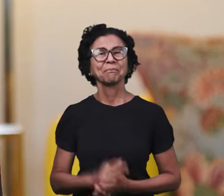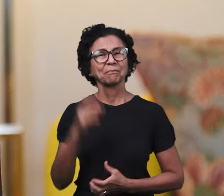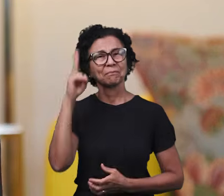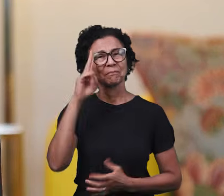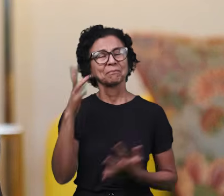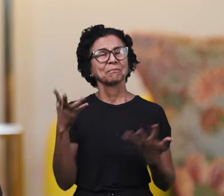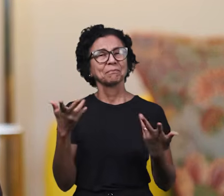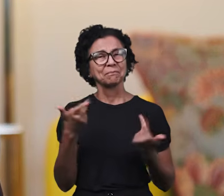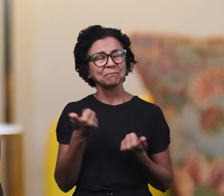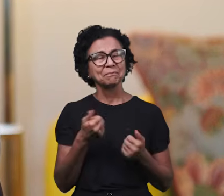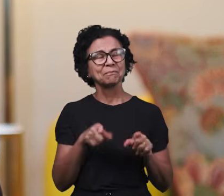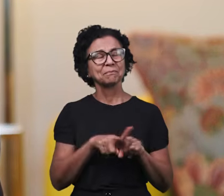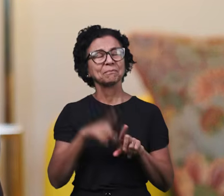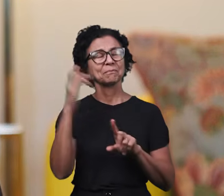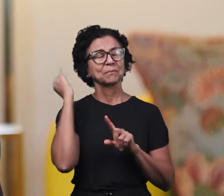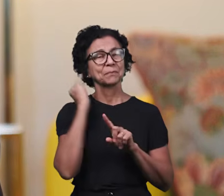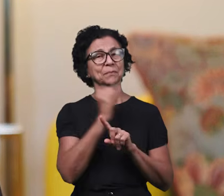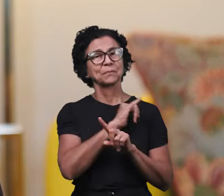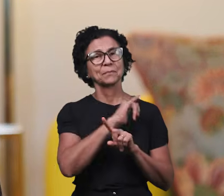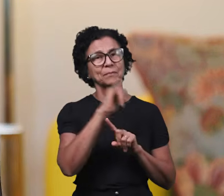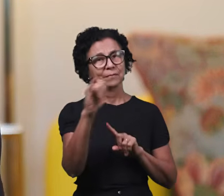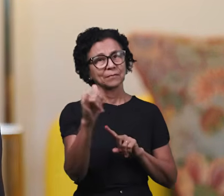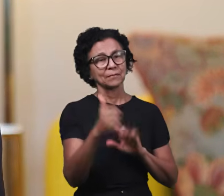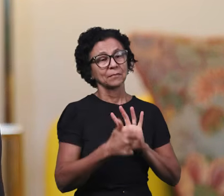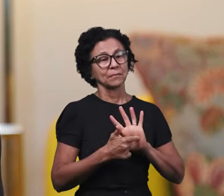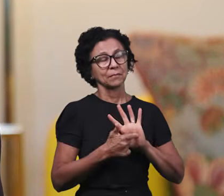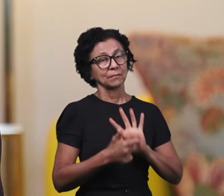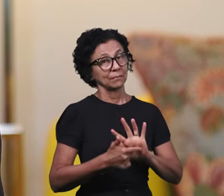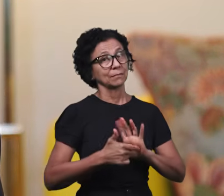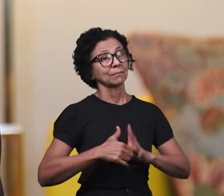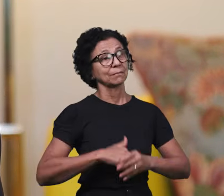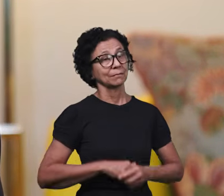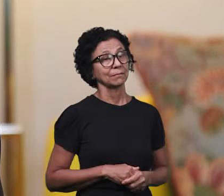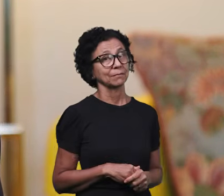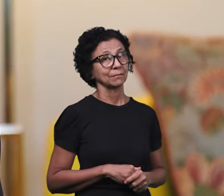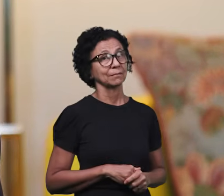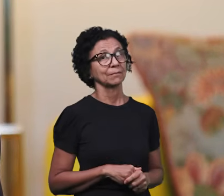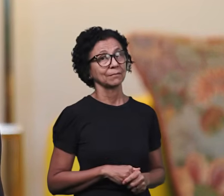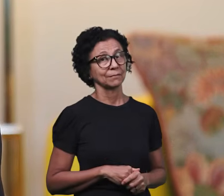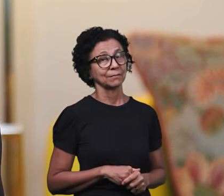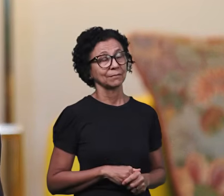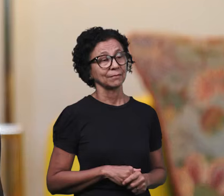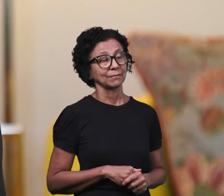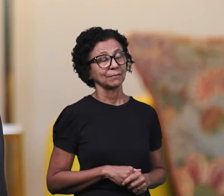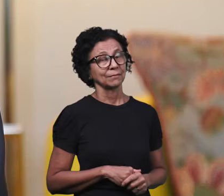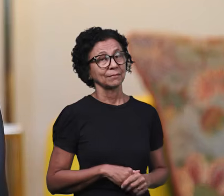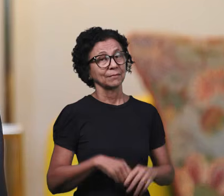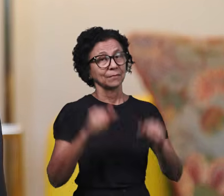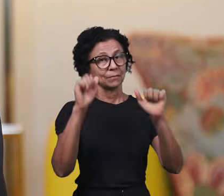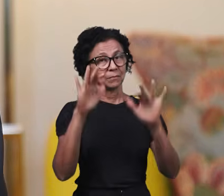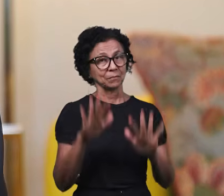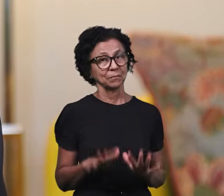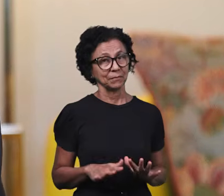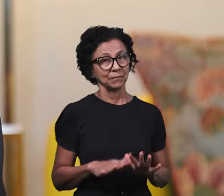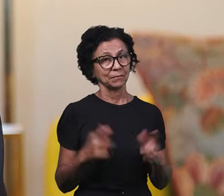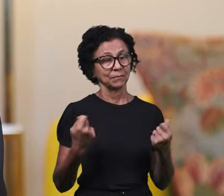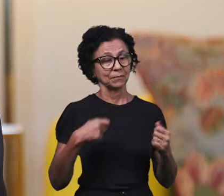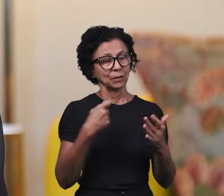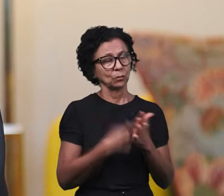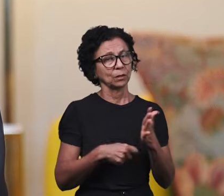uma história maravilhosa, né? Glória a Deus. Profética, que mostra, né, que lutar pela